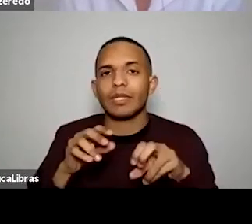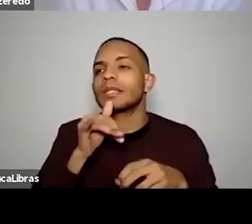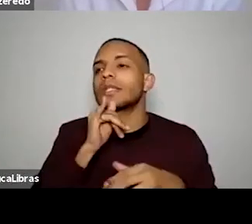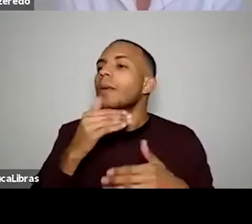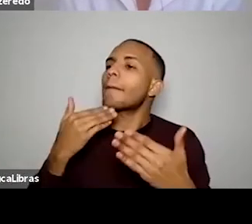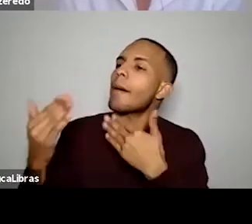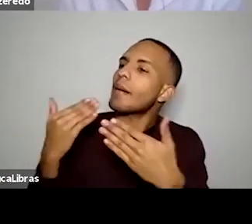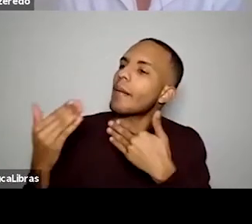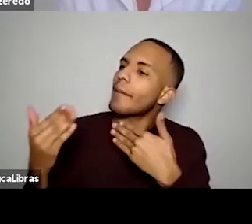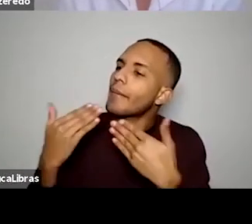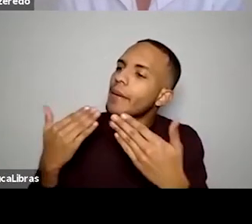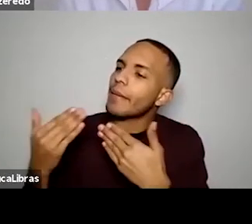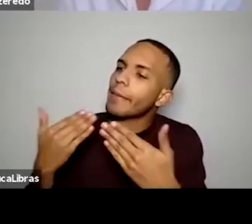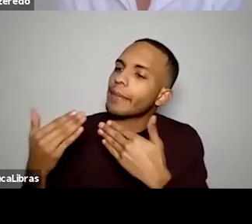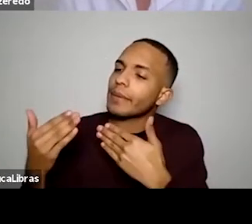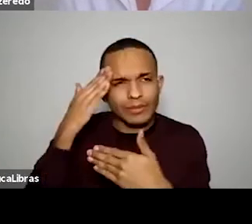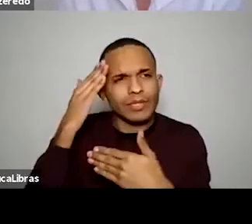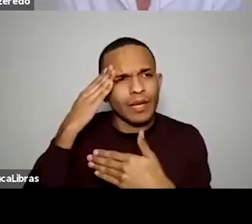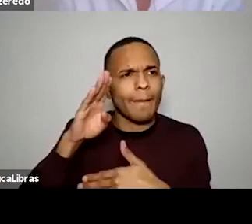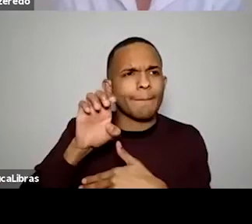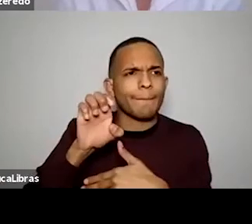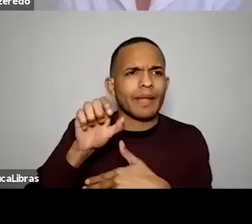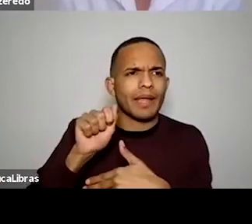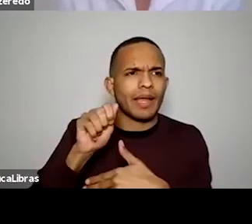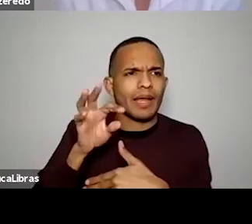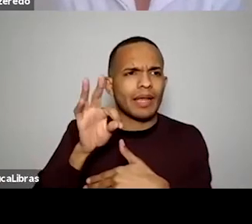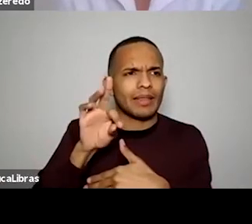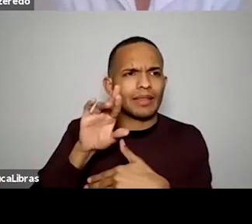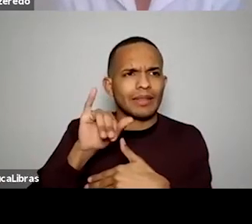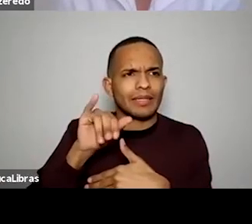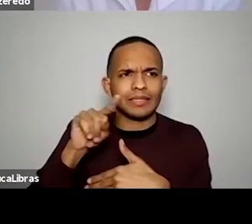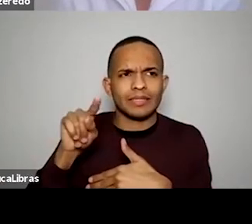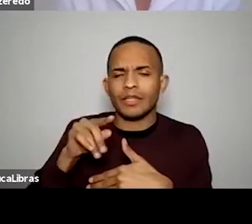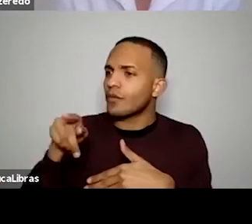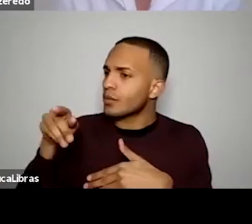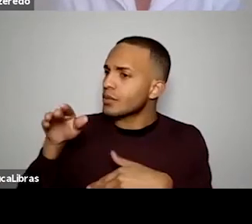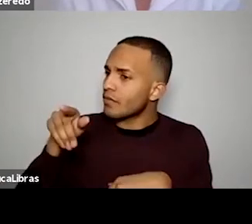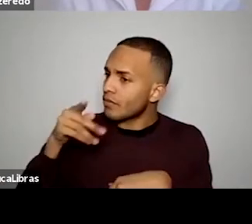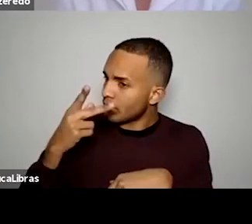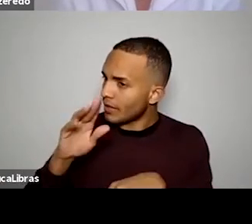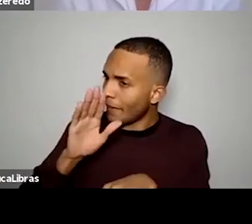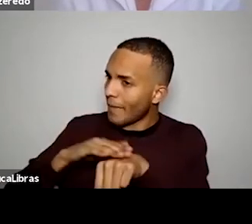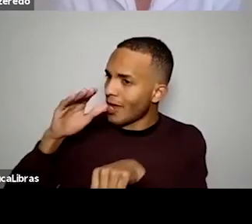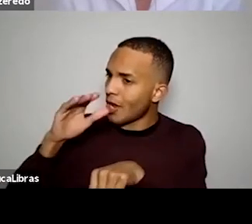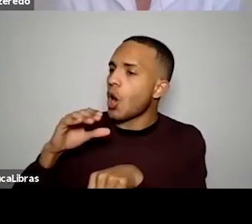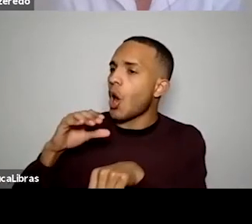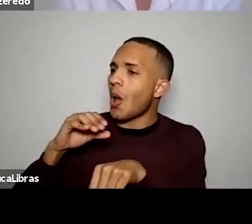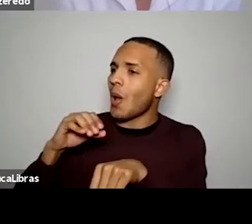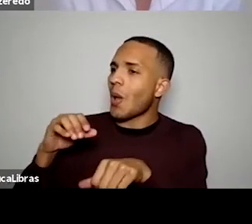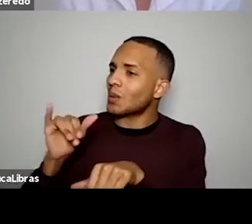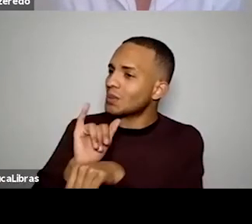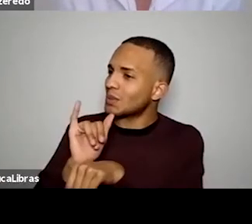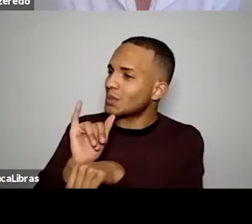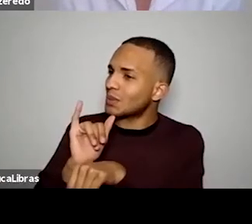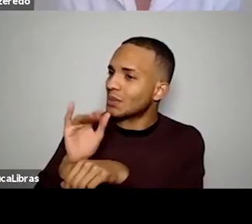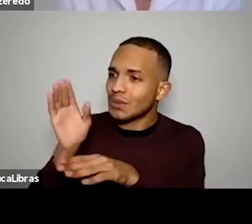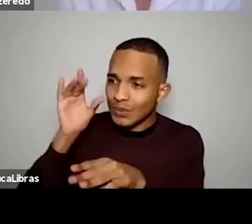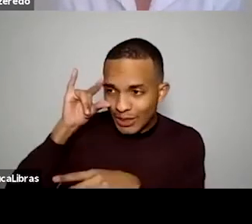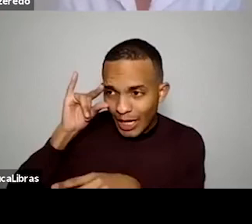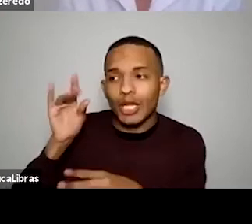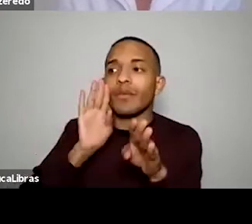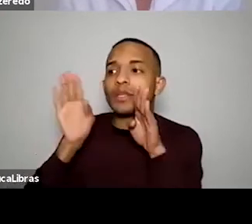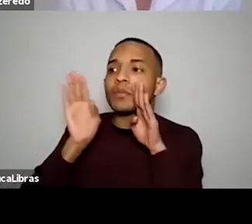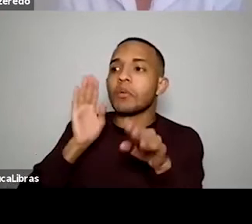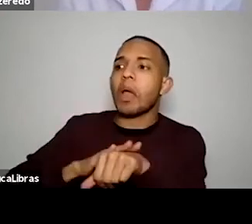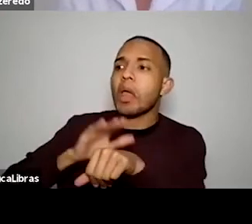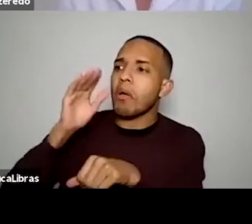comunicação, né, Beatriz? Você que está aí no maior canal, na maior rede aí de comunicação do Brasil, é